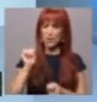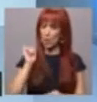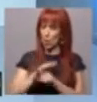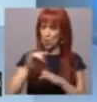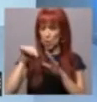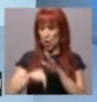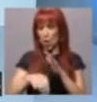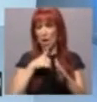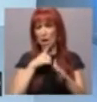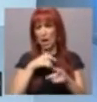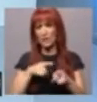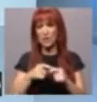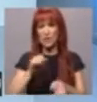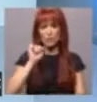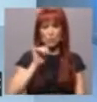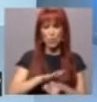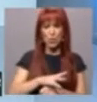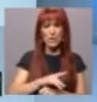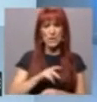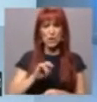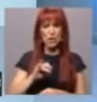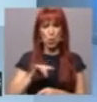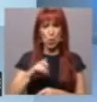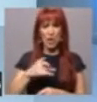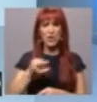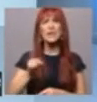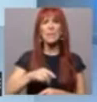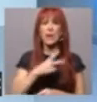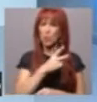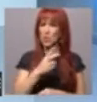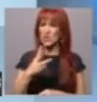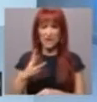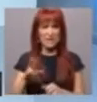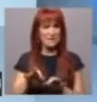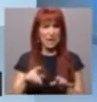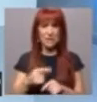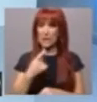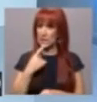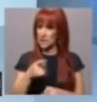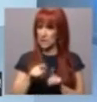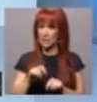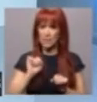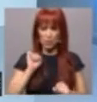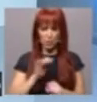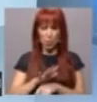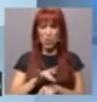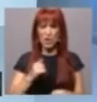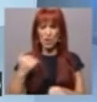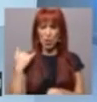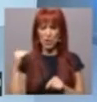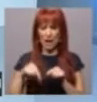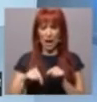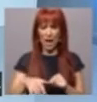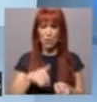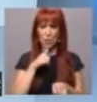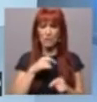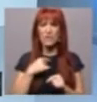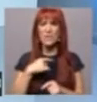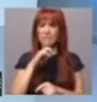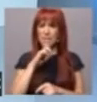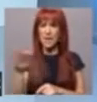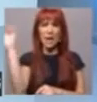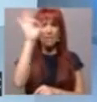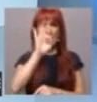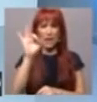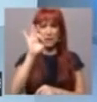sul do Algarve as ondas serão de sueste também com 2 a 3 metros. De salientar então a ondulação na costa sul do Algarve, está emitida aviso